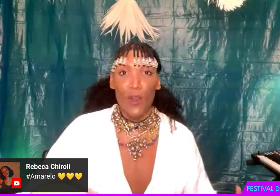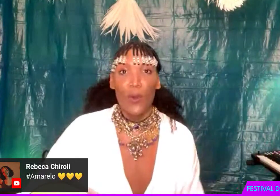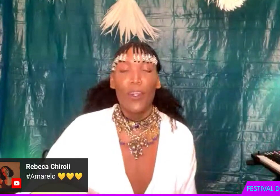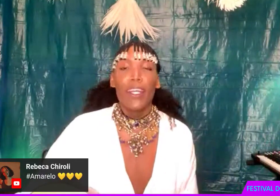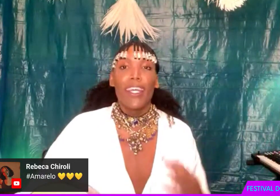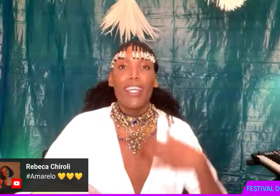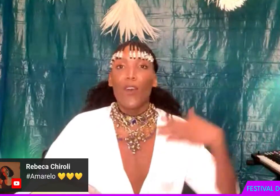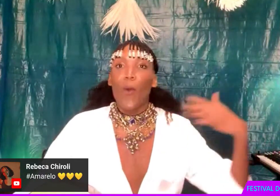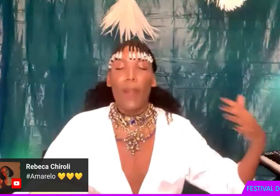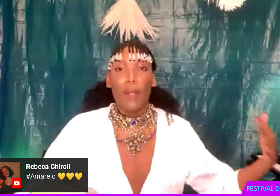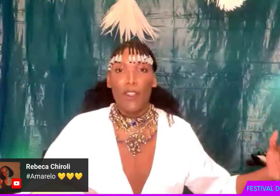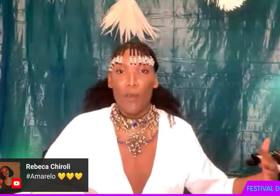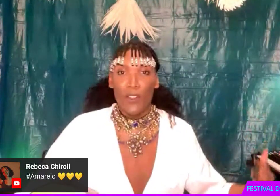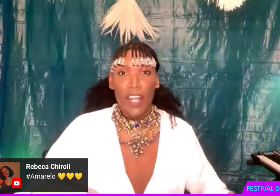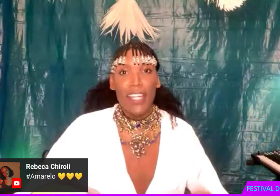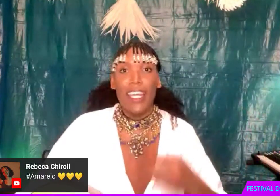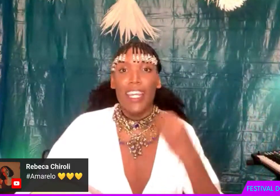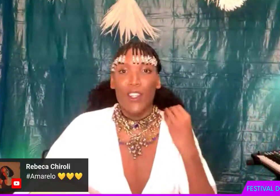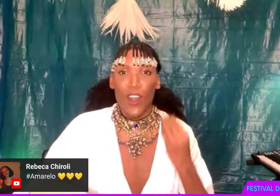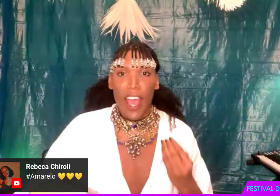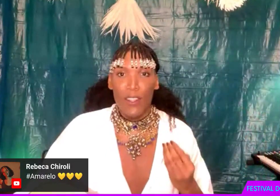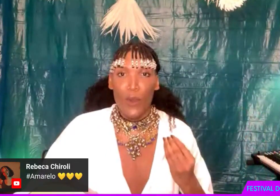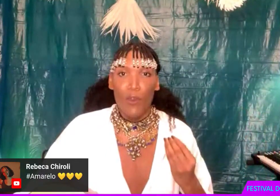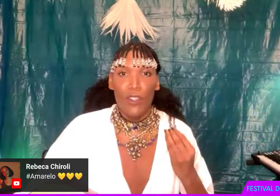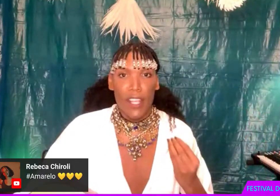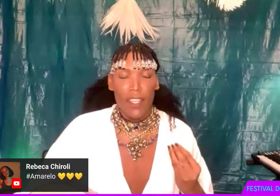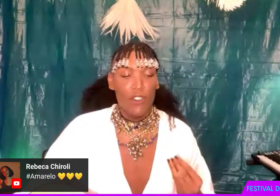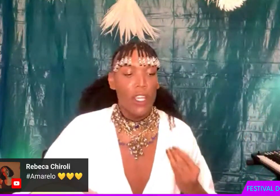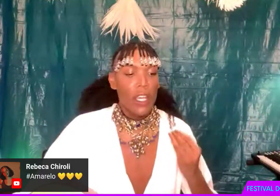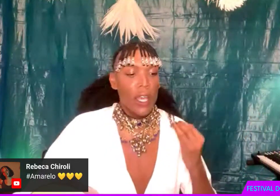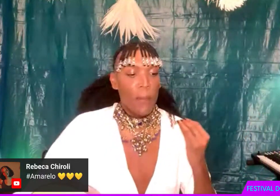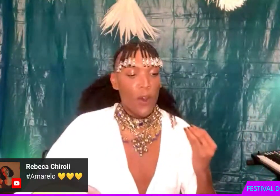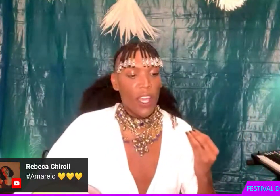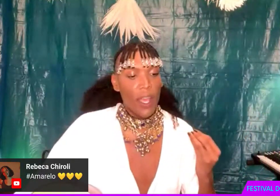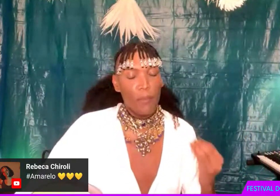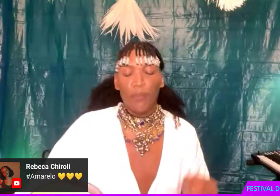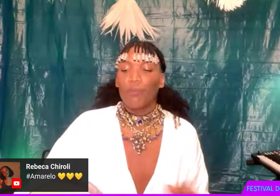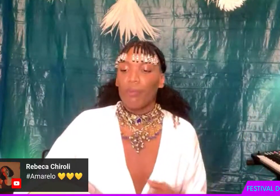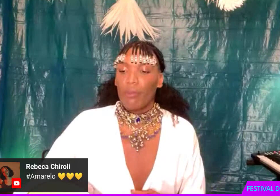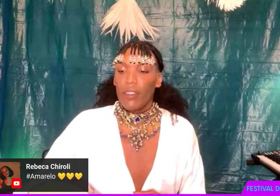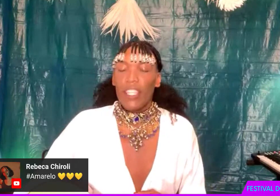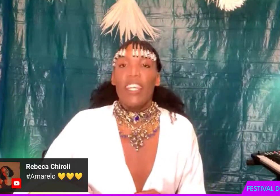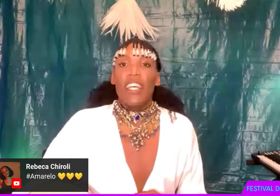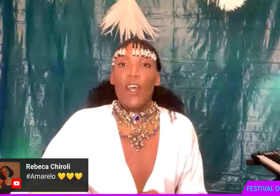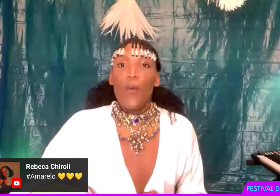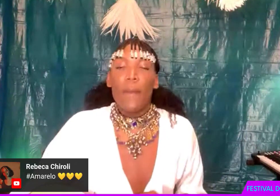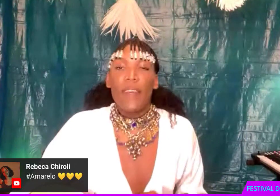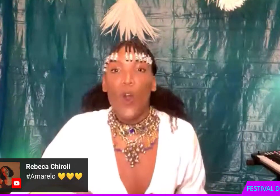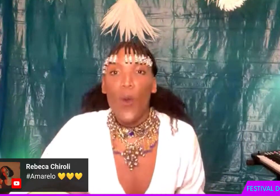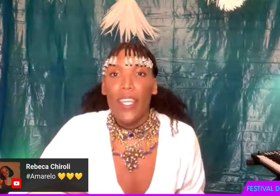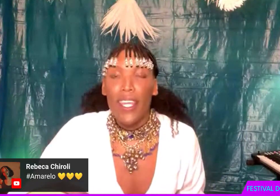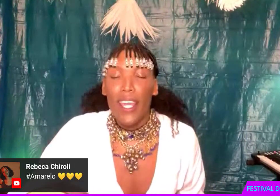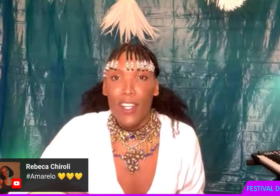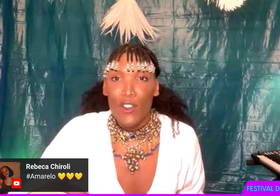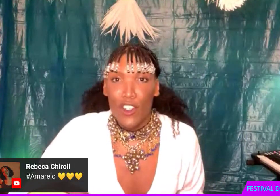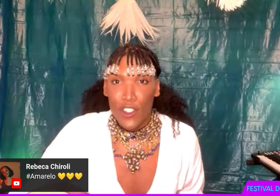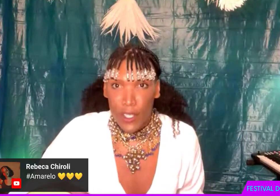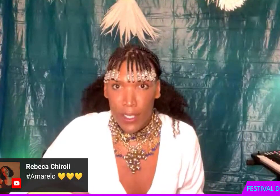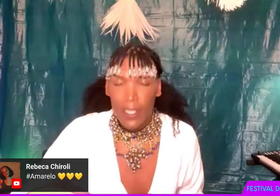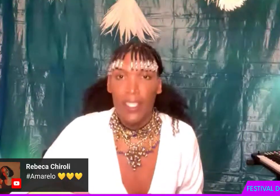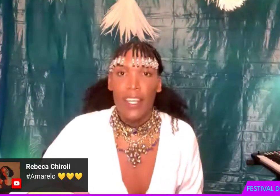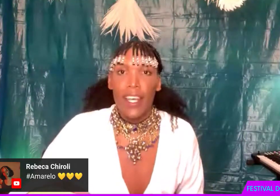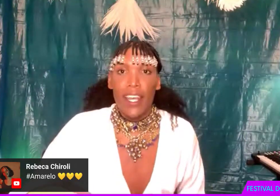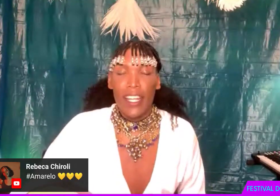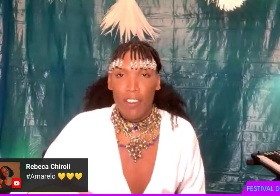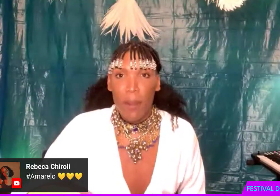fazer o show. E tô completamente emocionada e queria trocar isso com vocês. Porque uma pessoa que